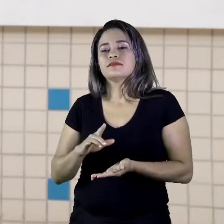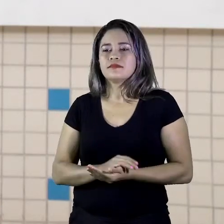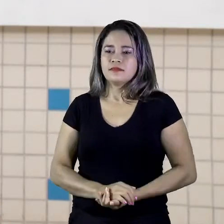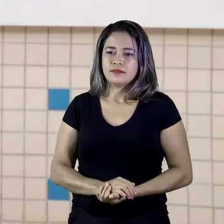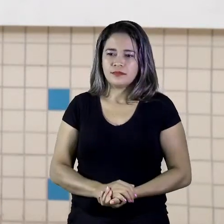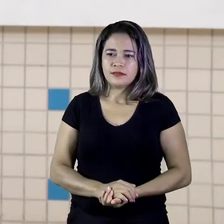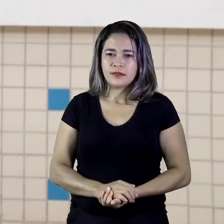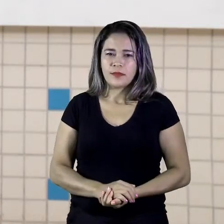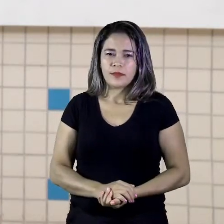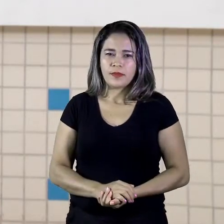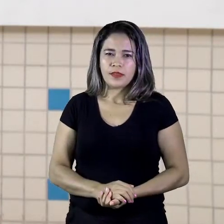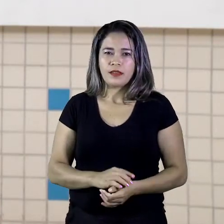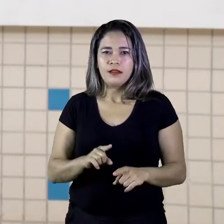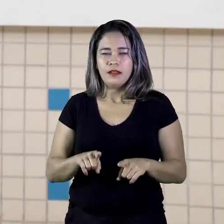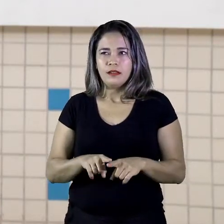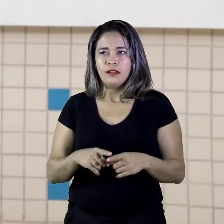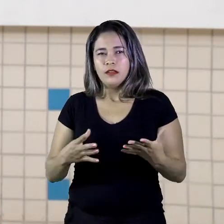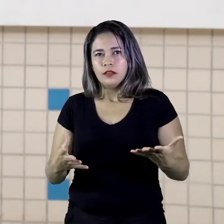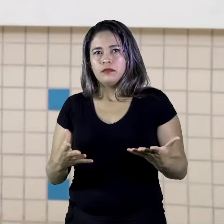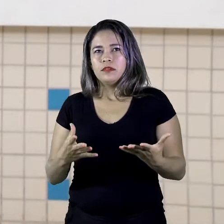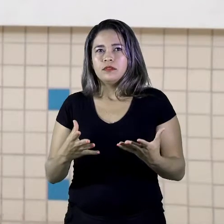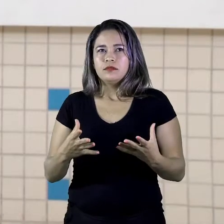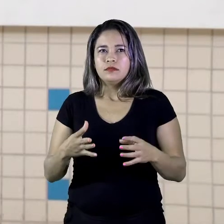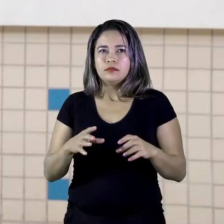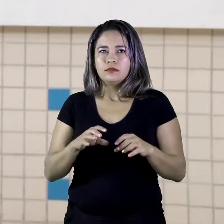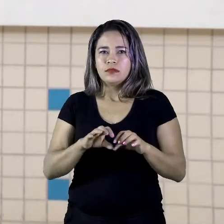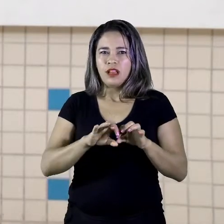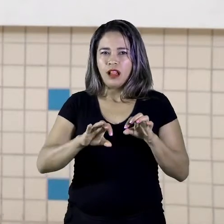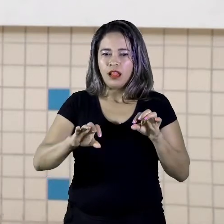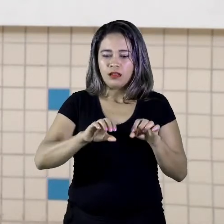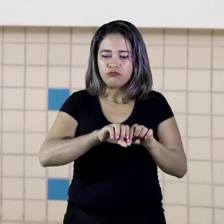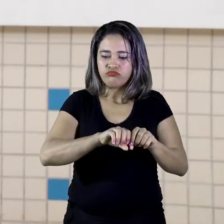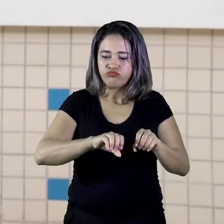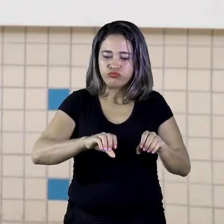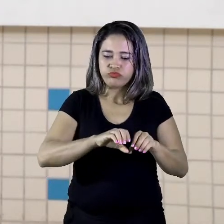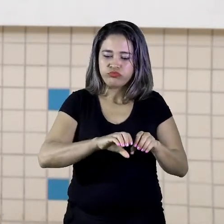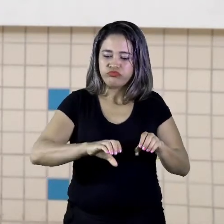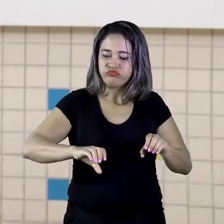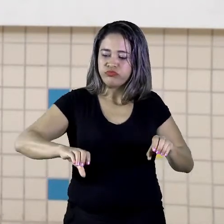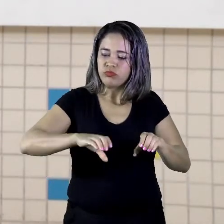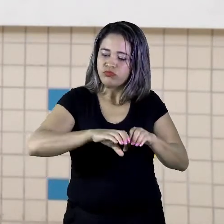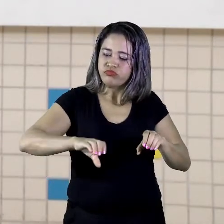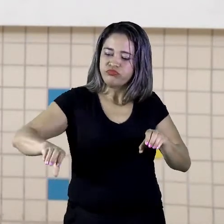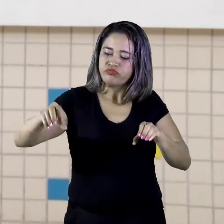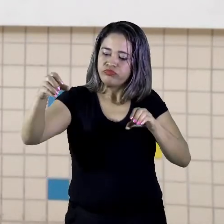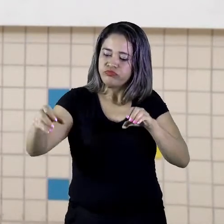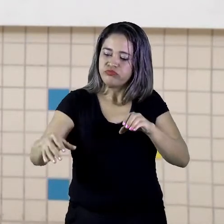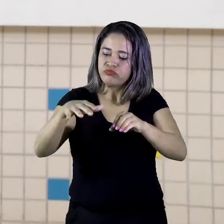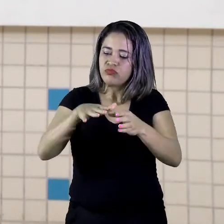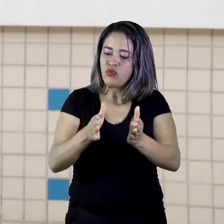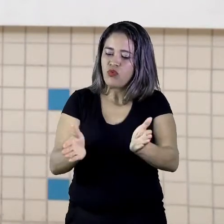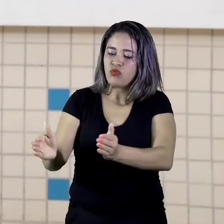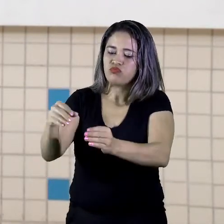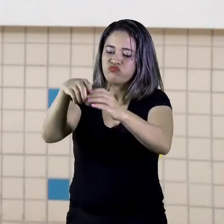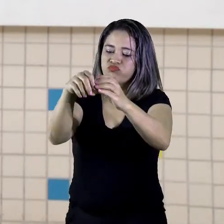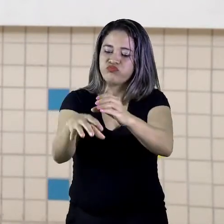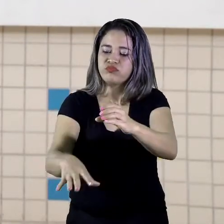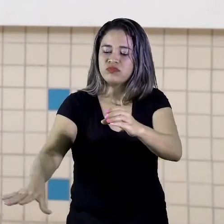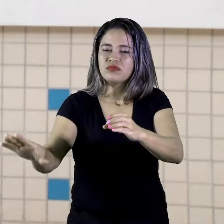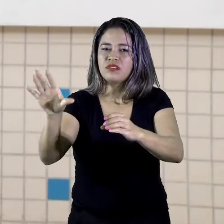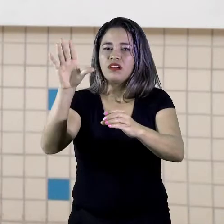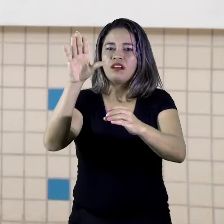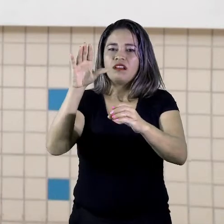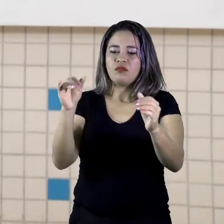com o despejo de lixo, de esgoto nas águas, como também produtos